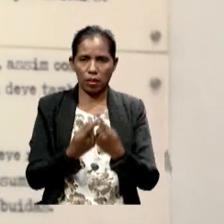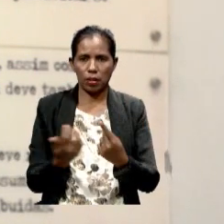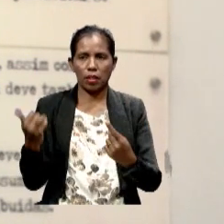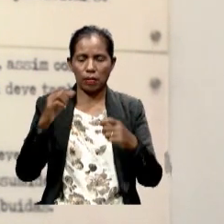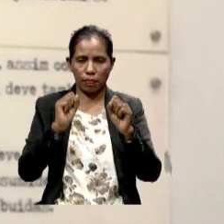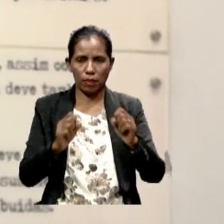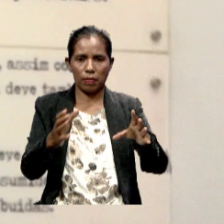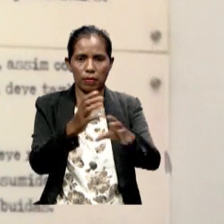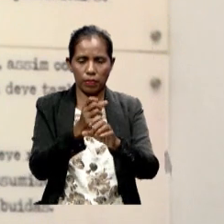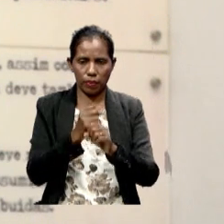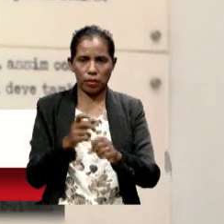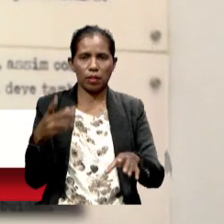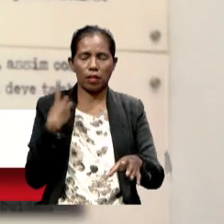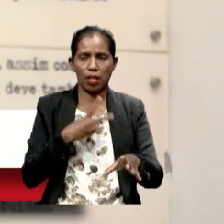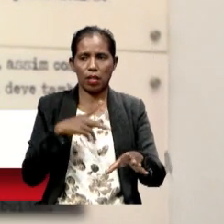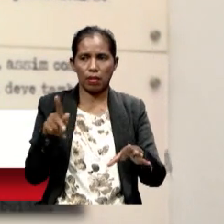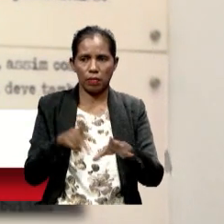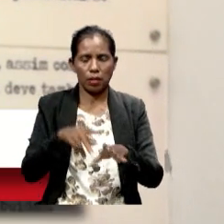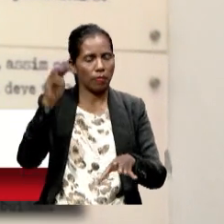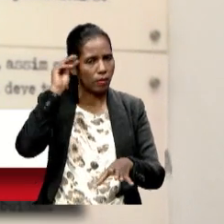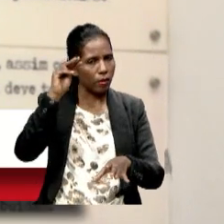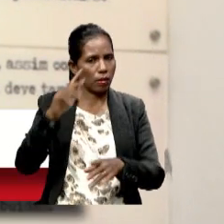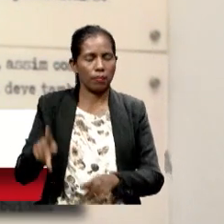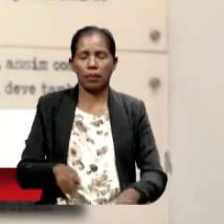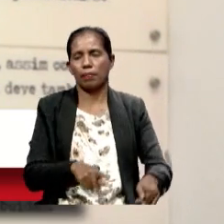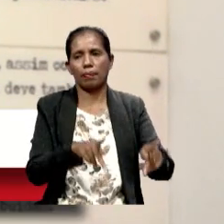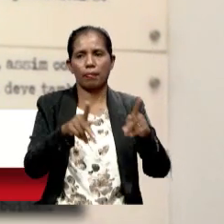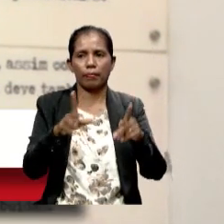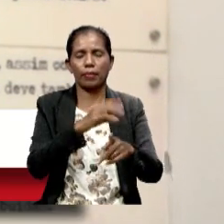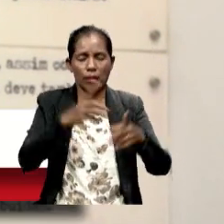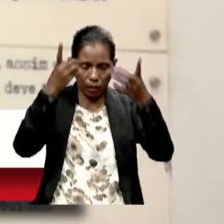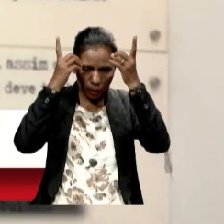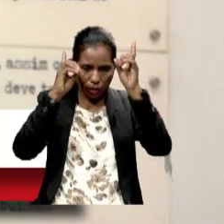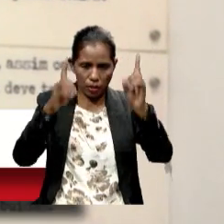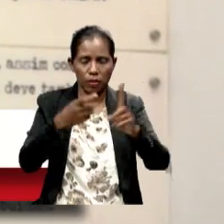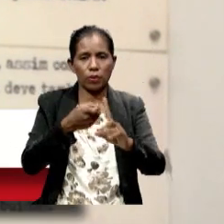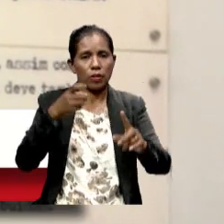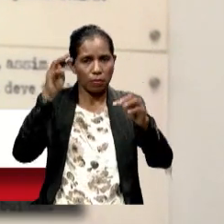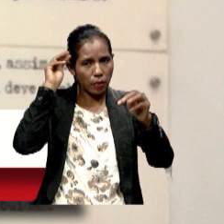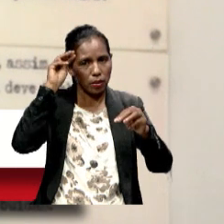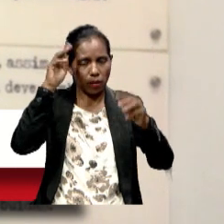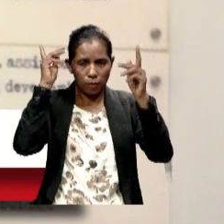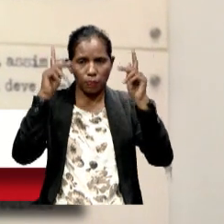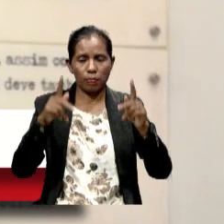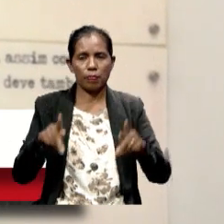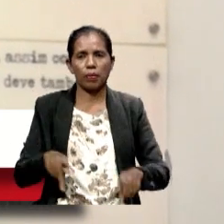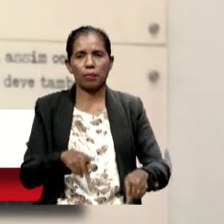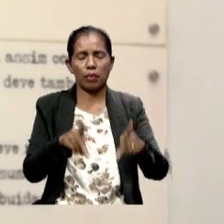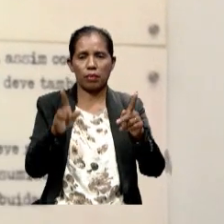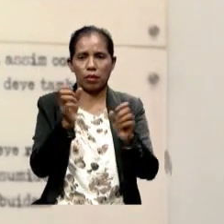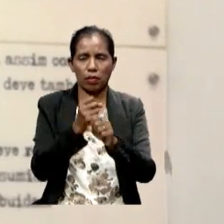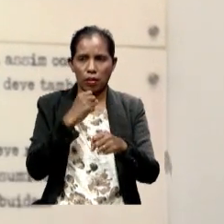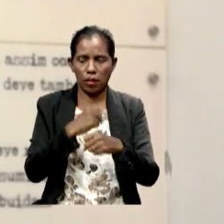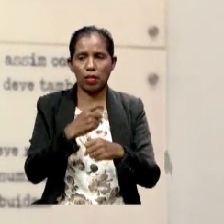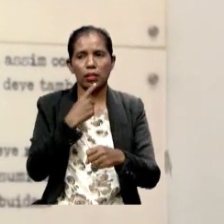permissão da participação do Ministério Público e decisão do Ministério Público a tua mãe que ataca de